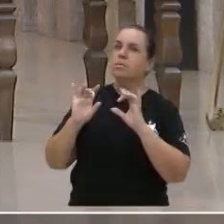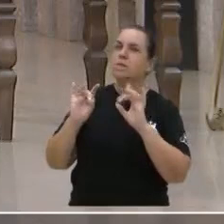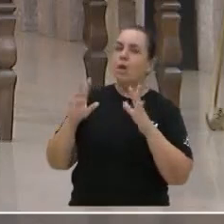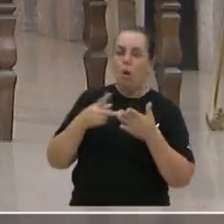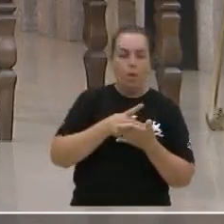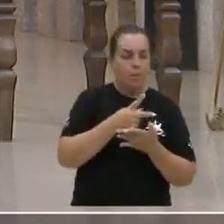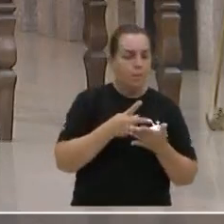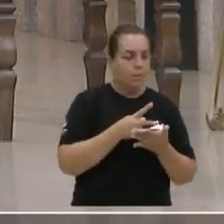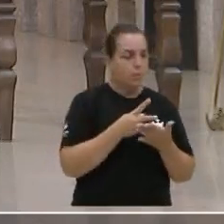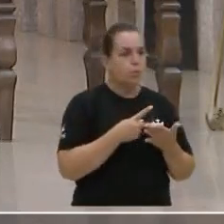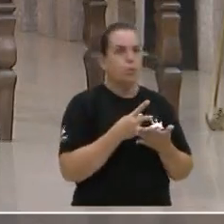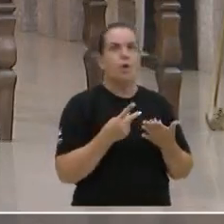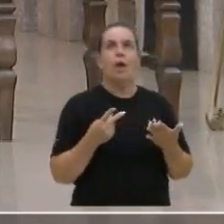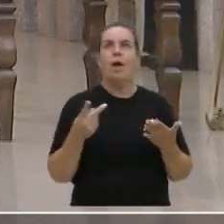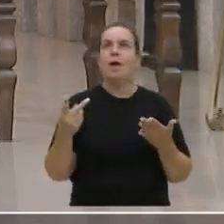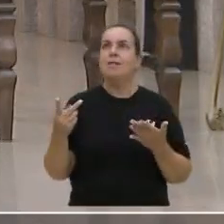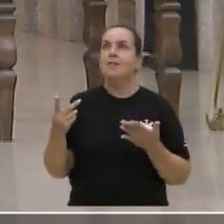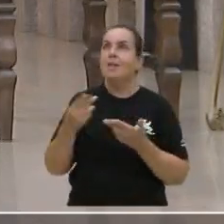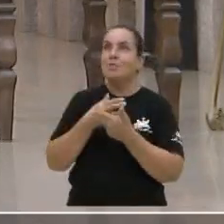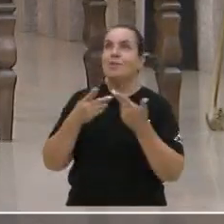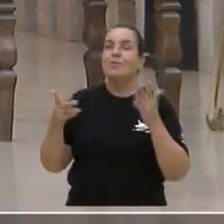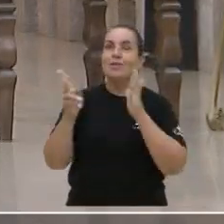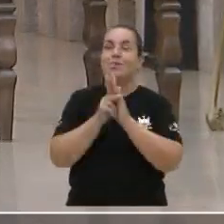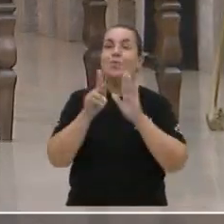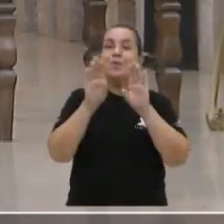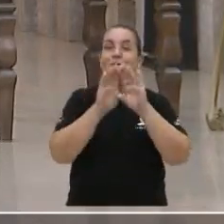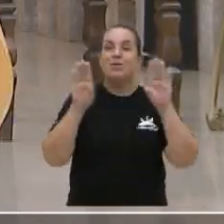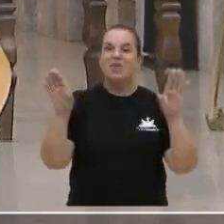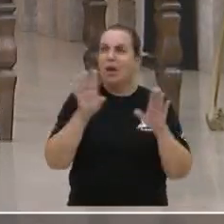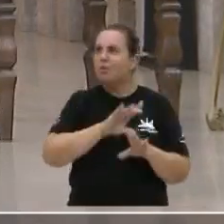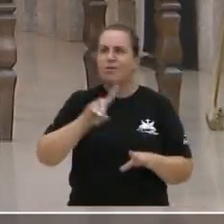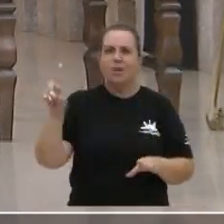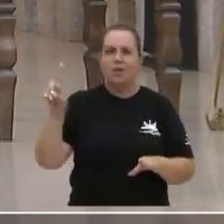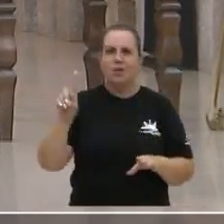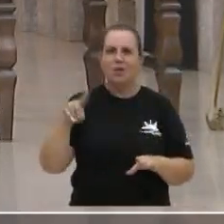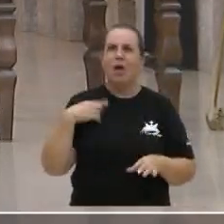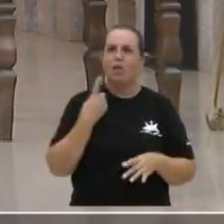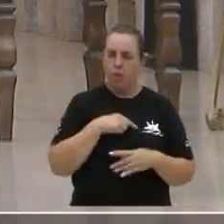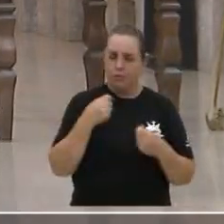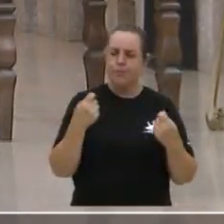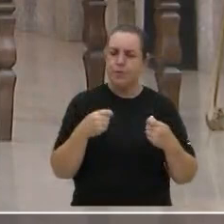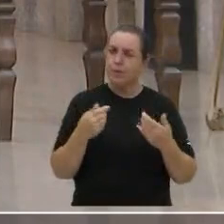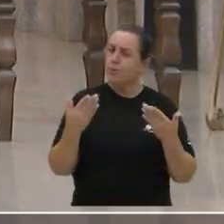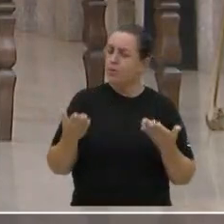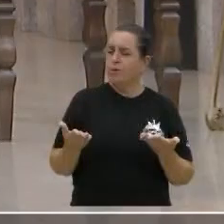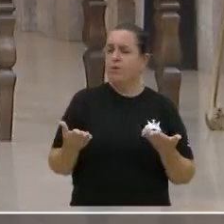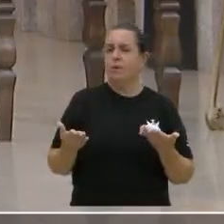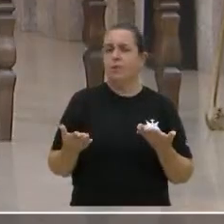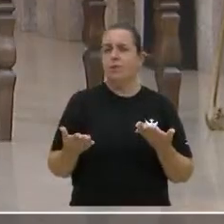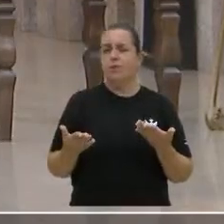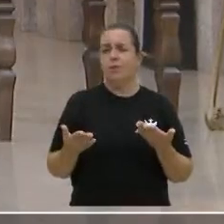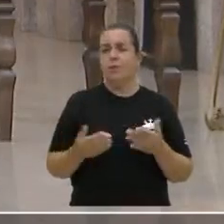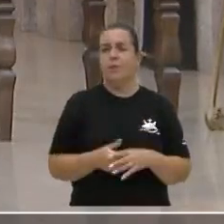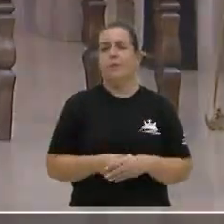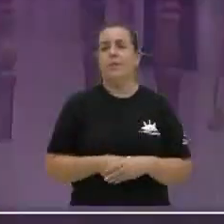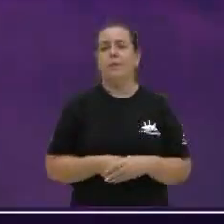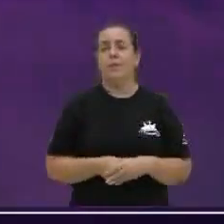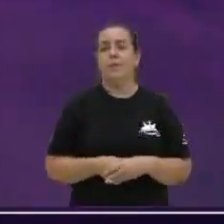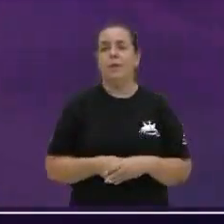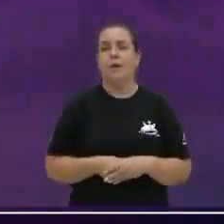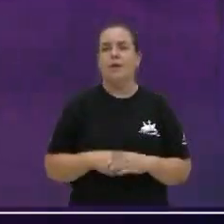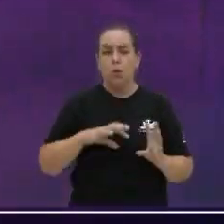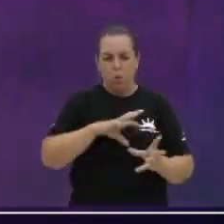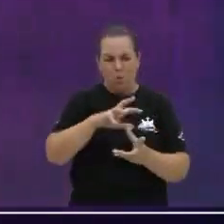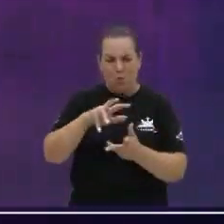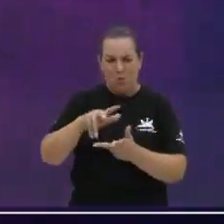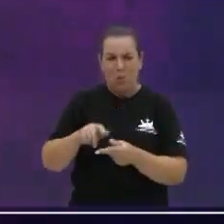buscar as coisas do alto. Será que nós não precisamos exatamente disso? Será que a